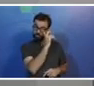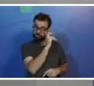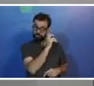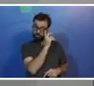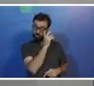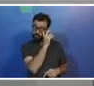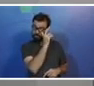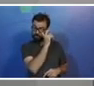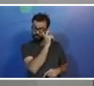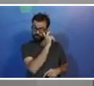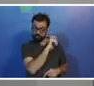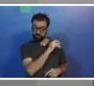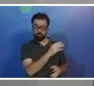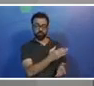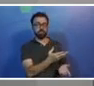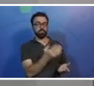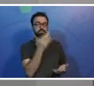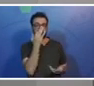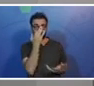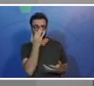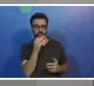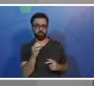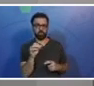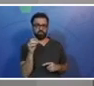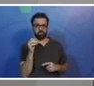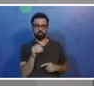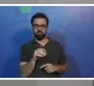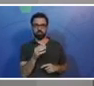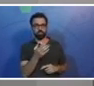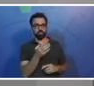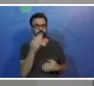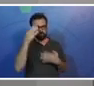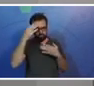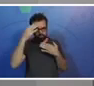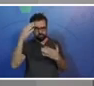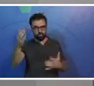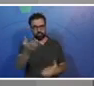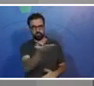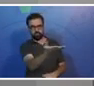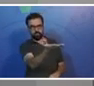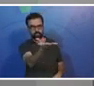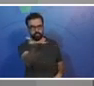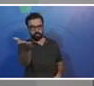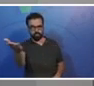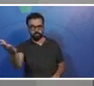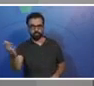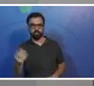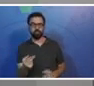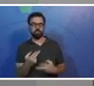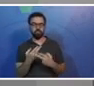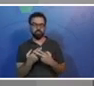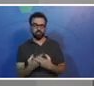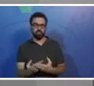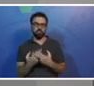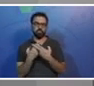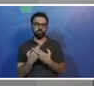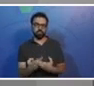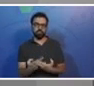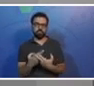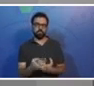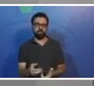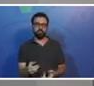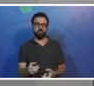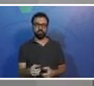uma boa videoaula até vocês. Agradecer vocês aí do outro lado, tendo paciência e modificando